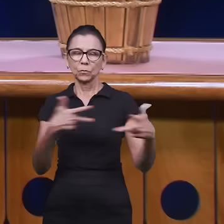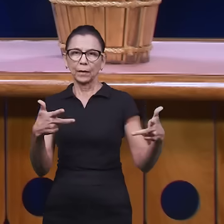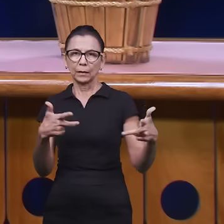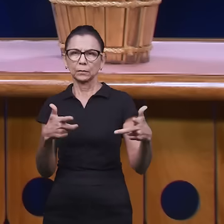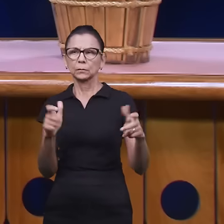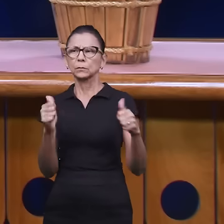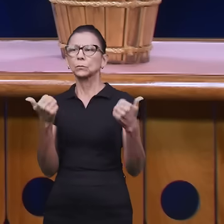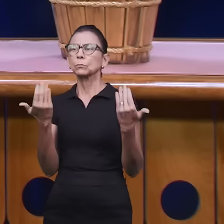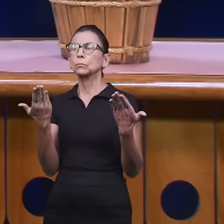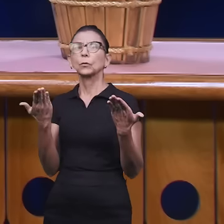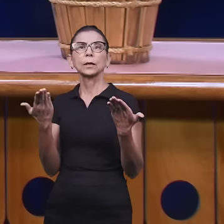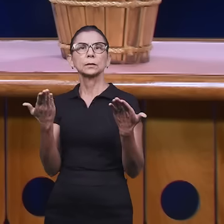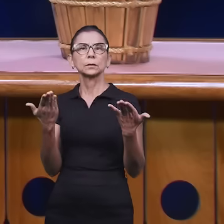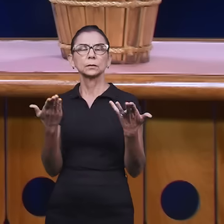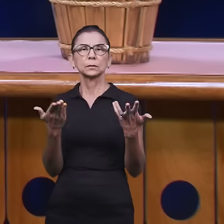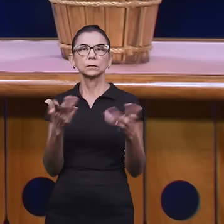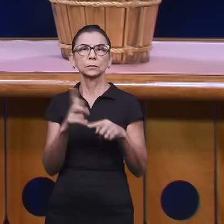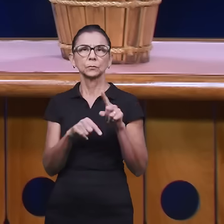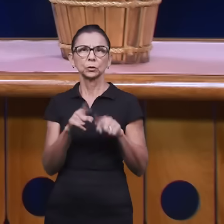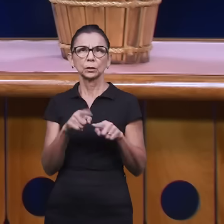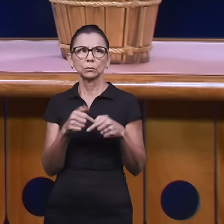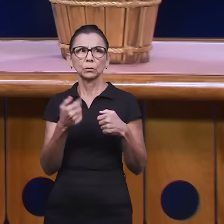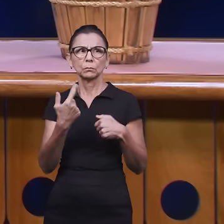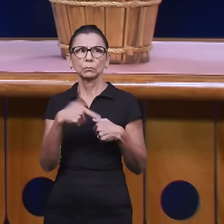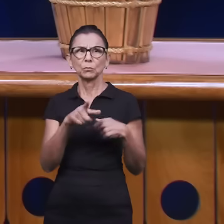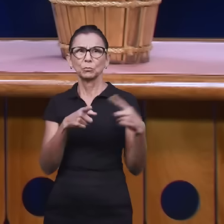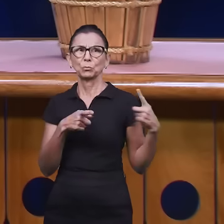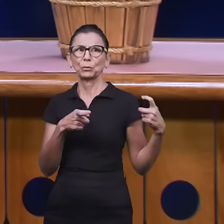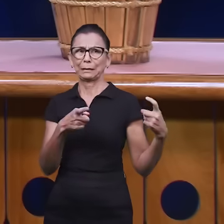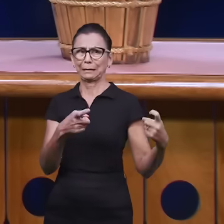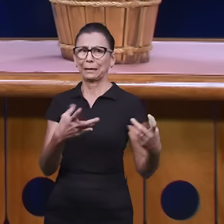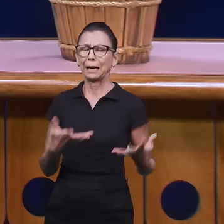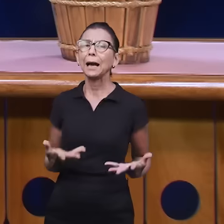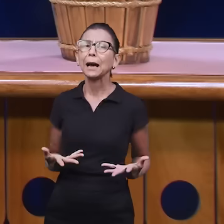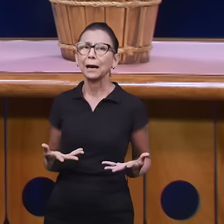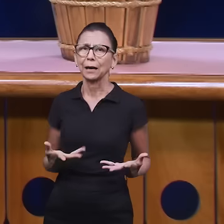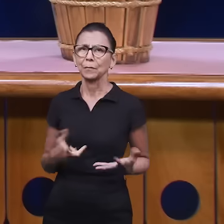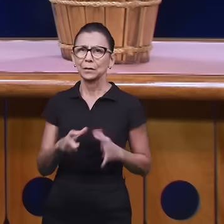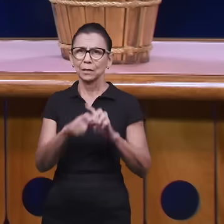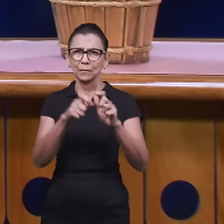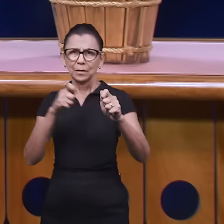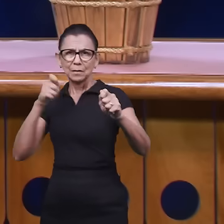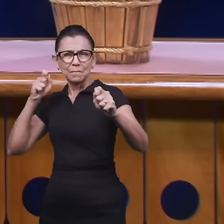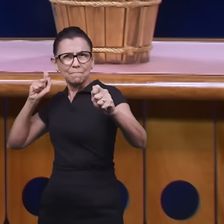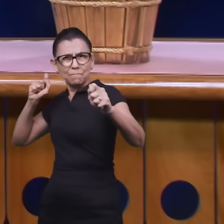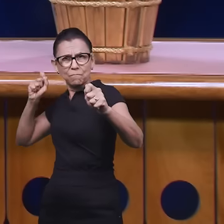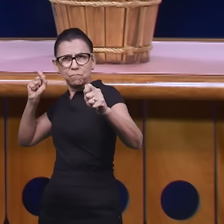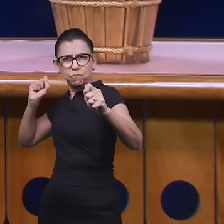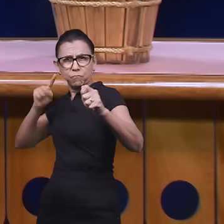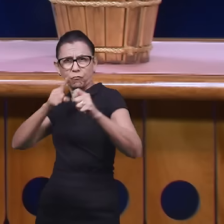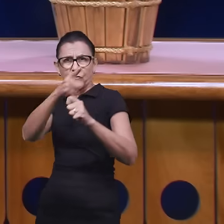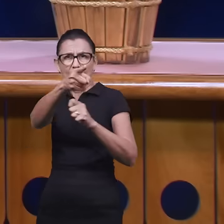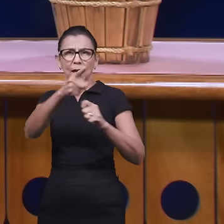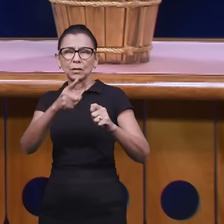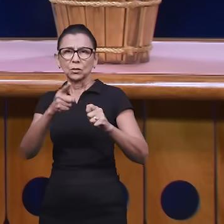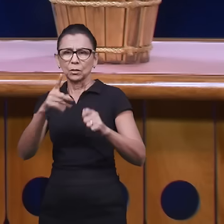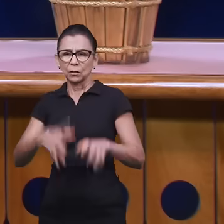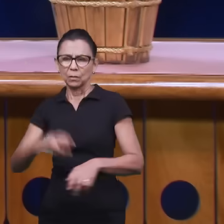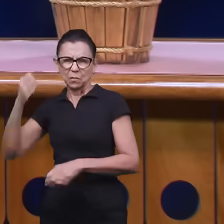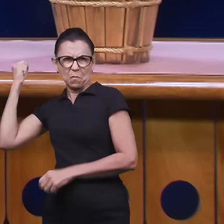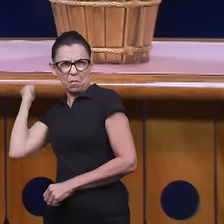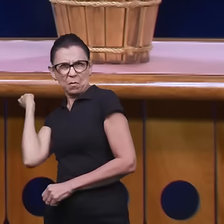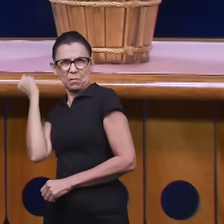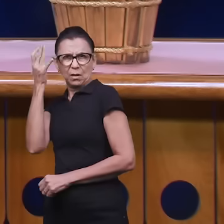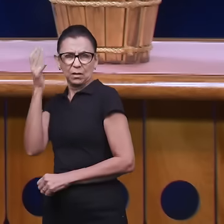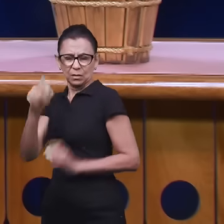Então, quais são os instrumentos? Olha só, para uma guerra, teria que ser flecha, lança, espada. E o anjo, não,